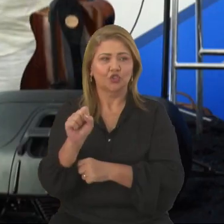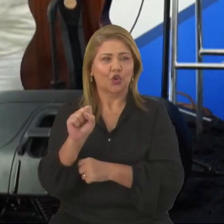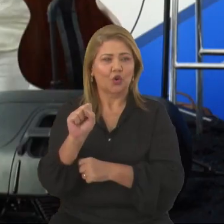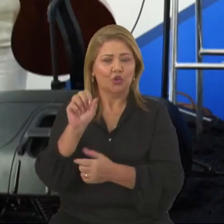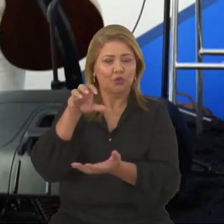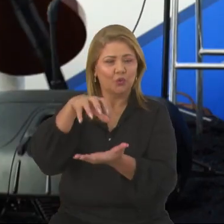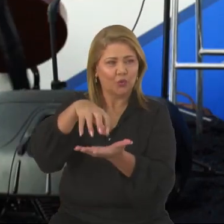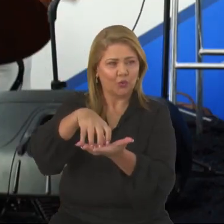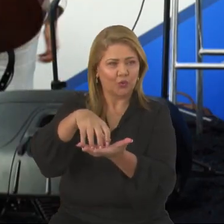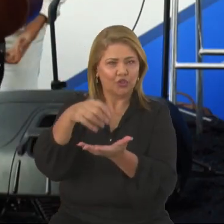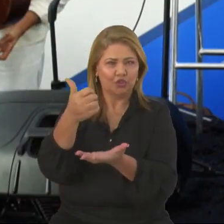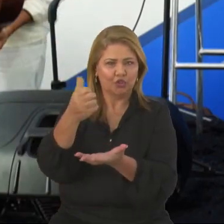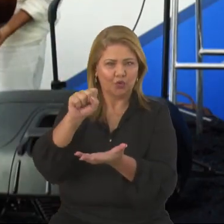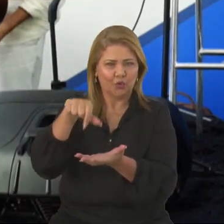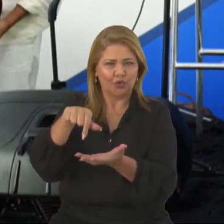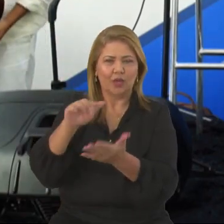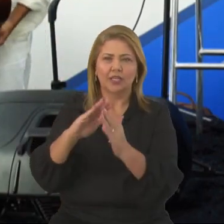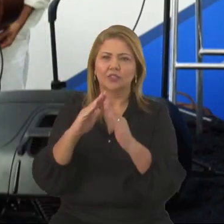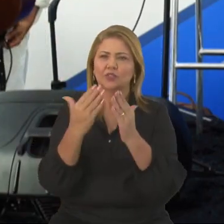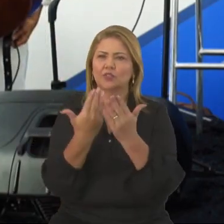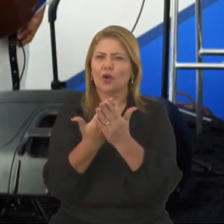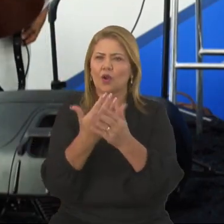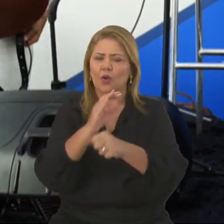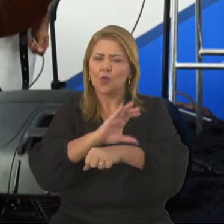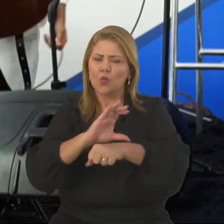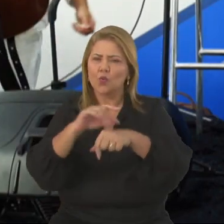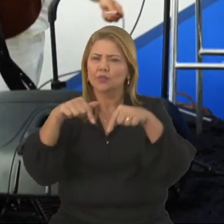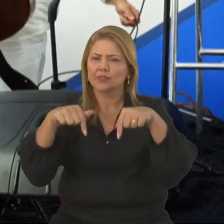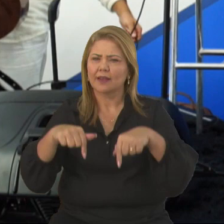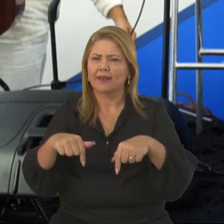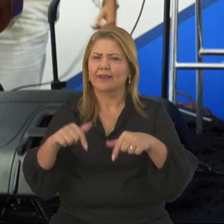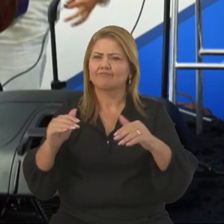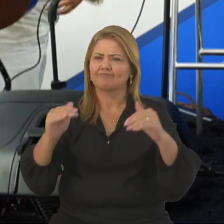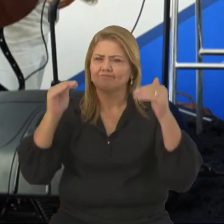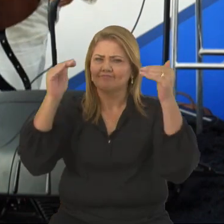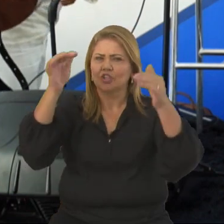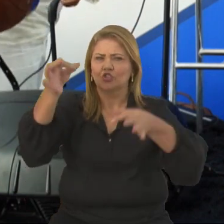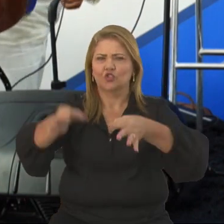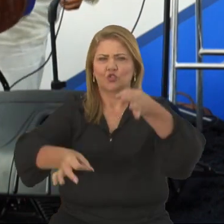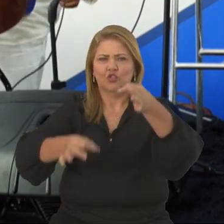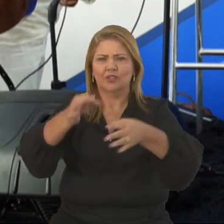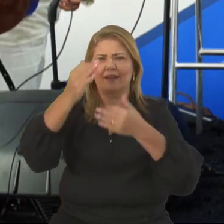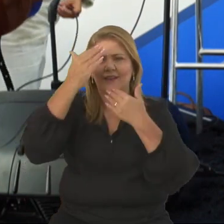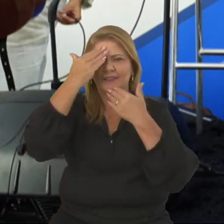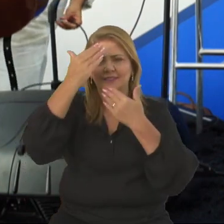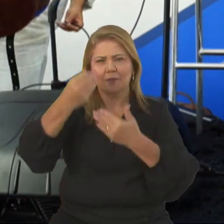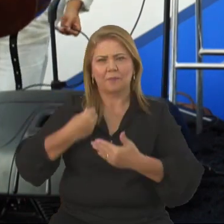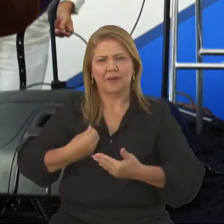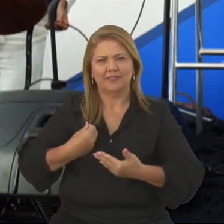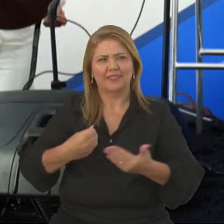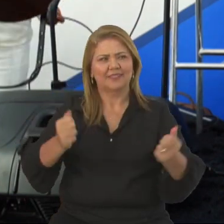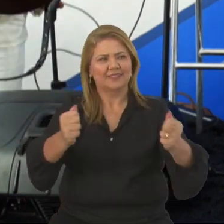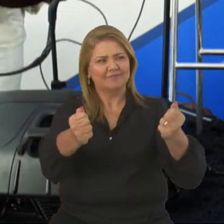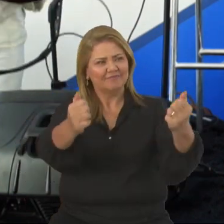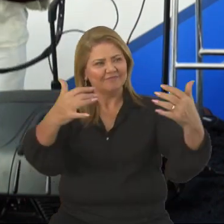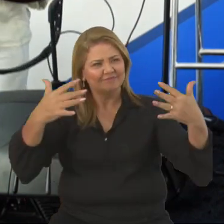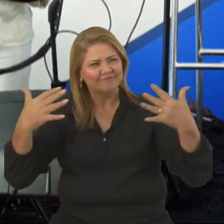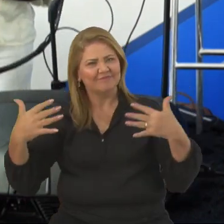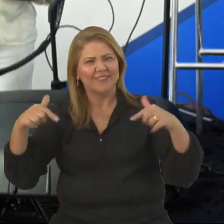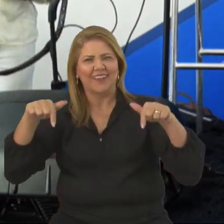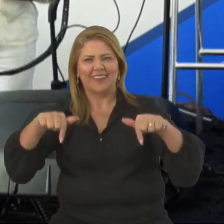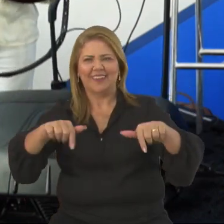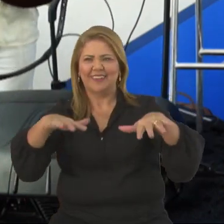e da Escola Judicial, agradecemos a presença de todas e todos que prestigiam este evento, que tem